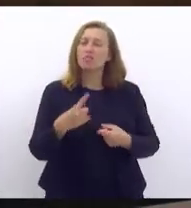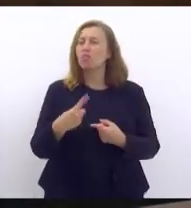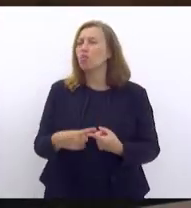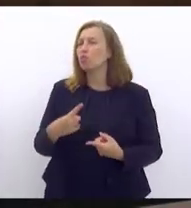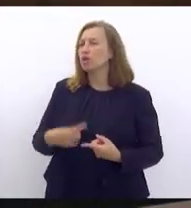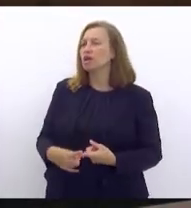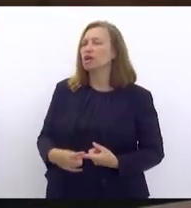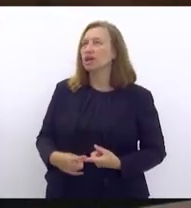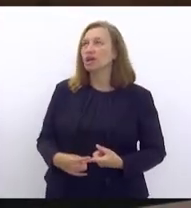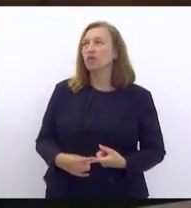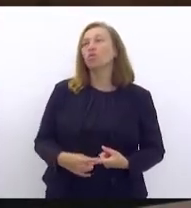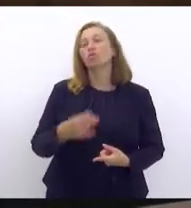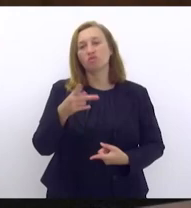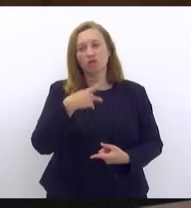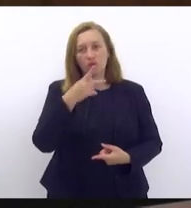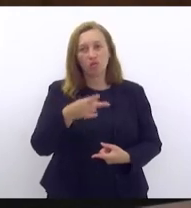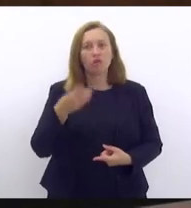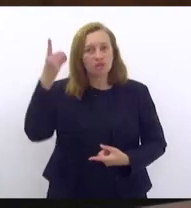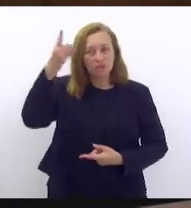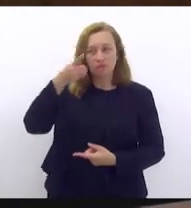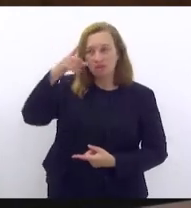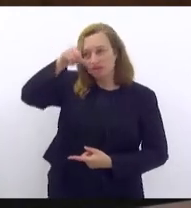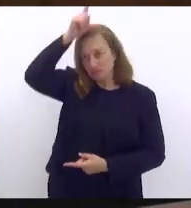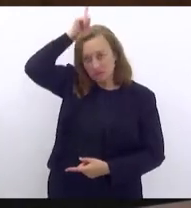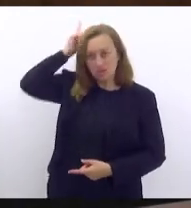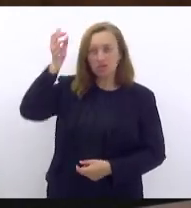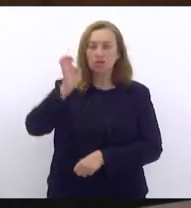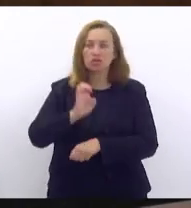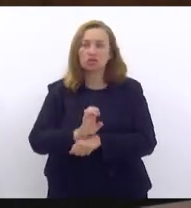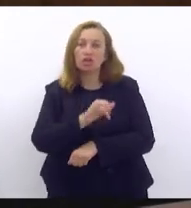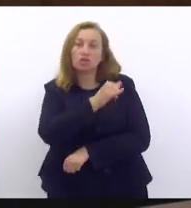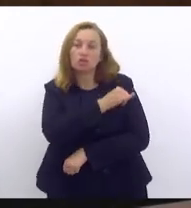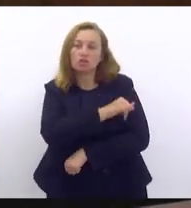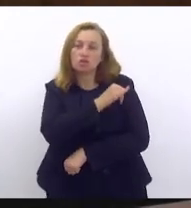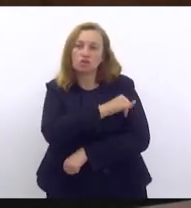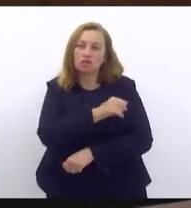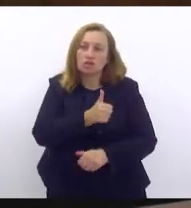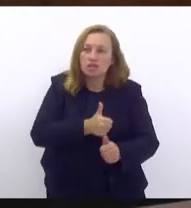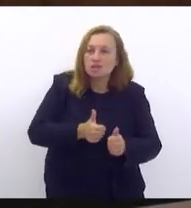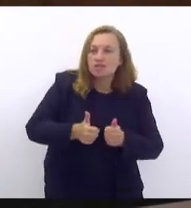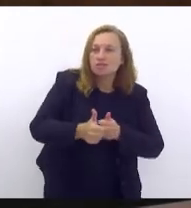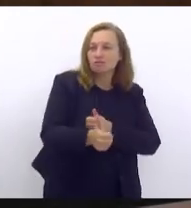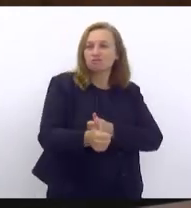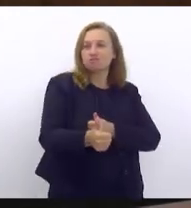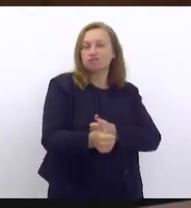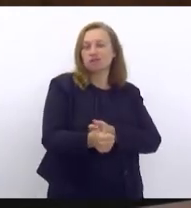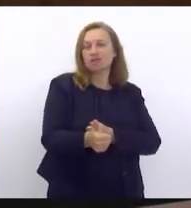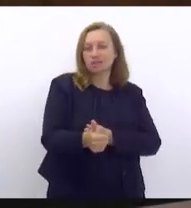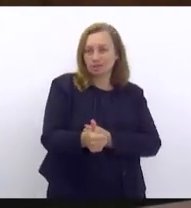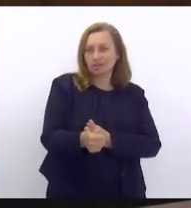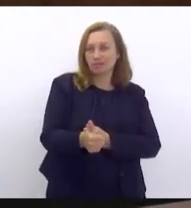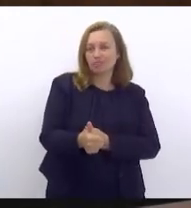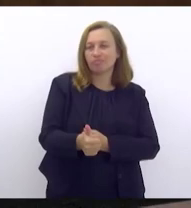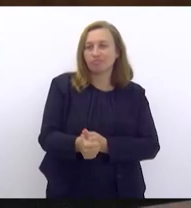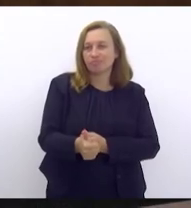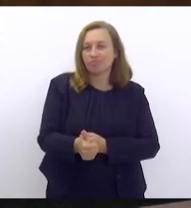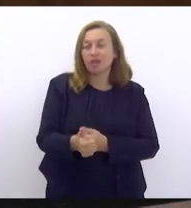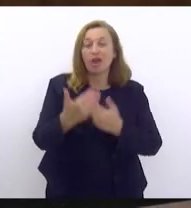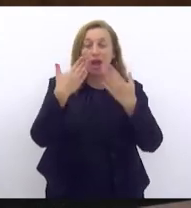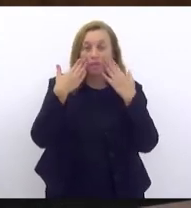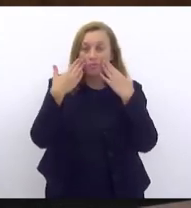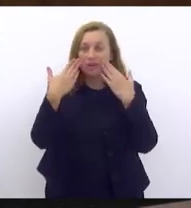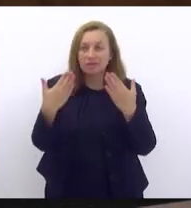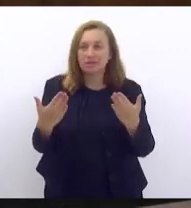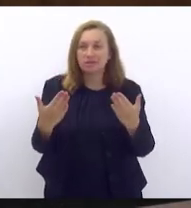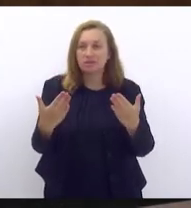como bem colocou o deputado Luiz Paulo, o Estado do Rio de Janeiro sai na dianteira e